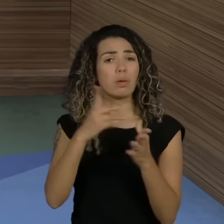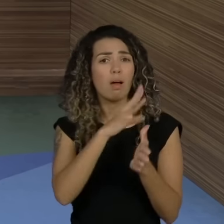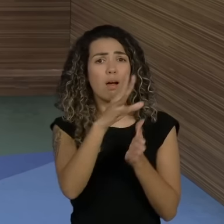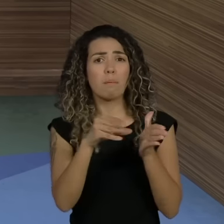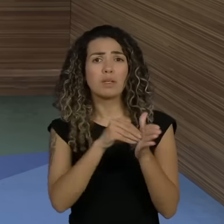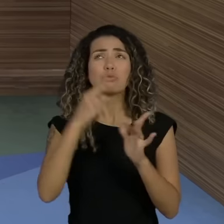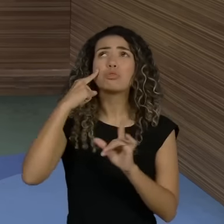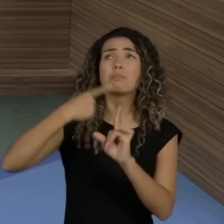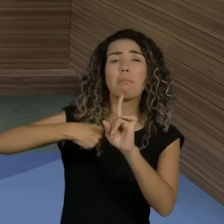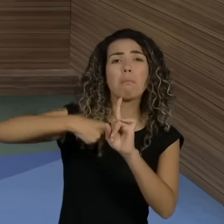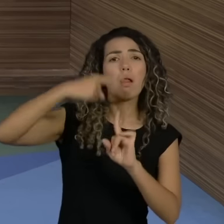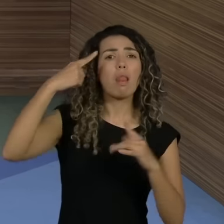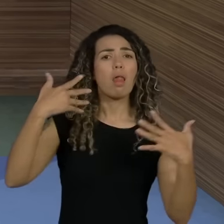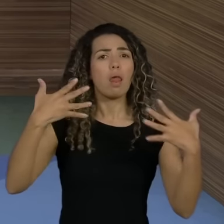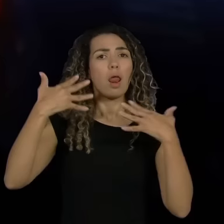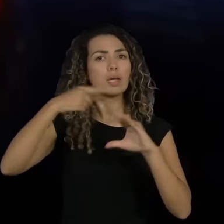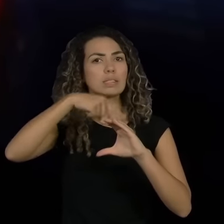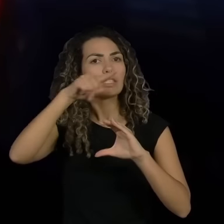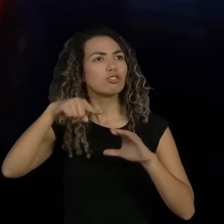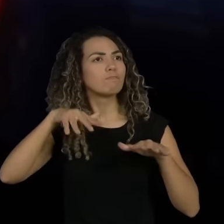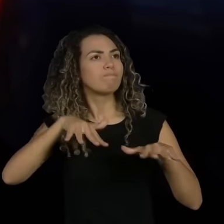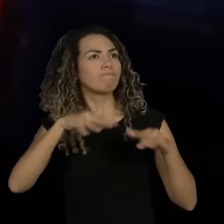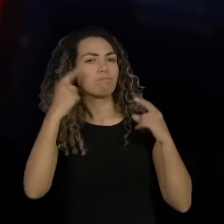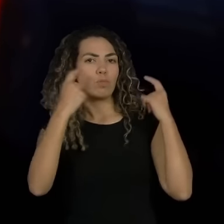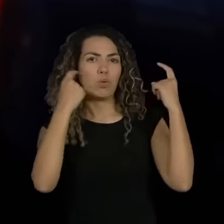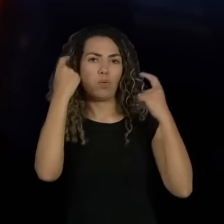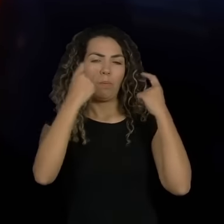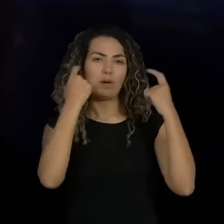Amazônia preocupa os cientistas.